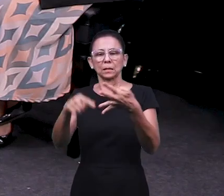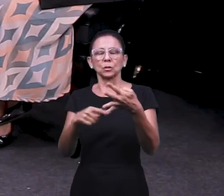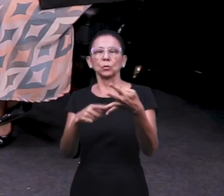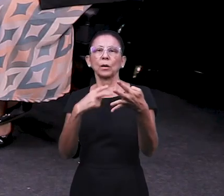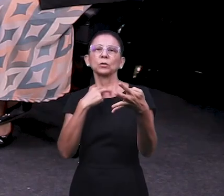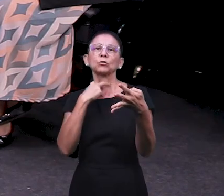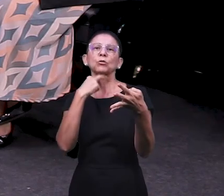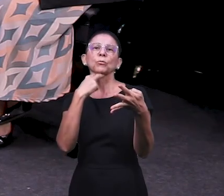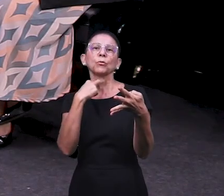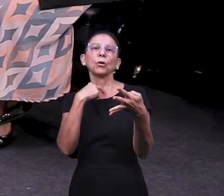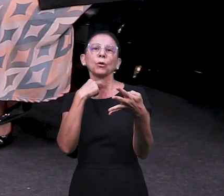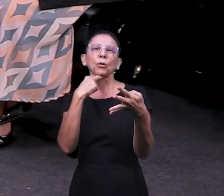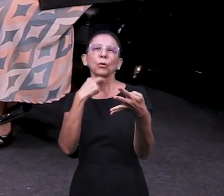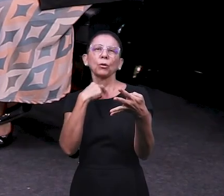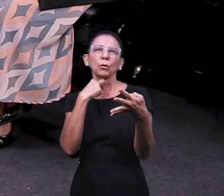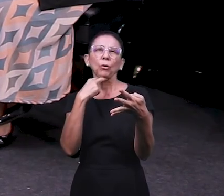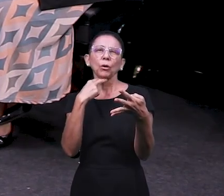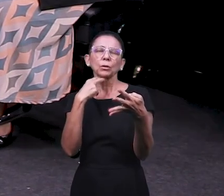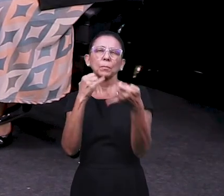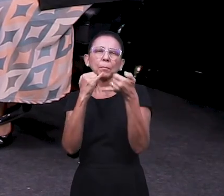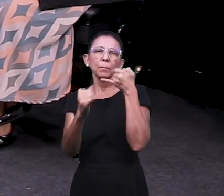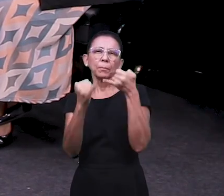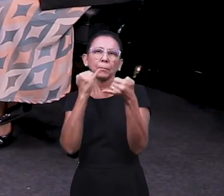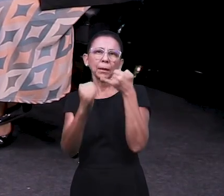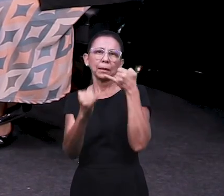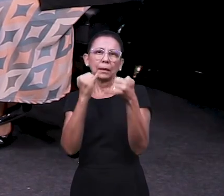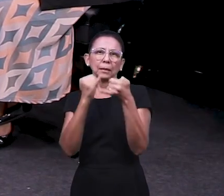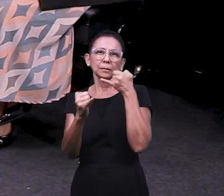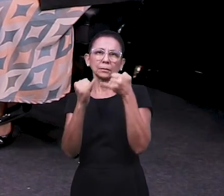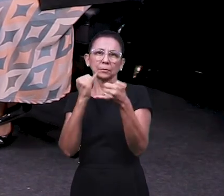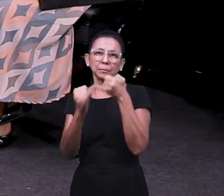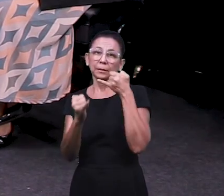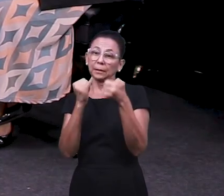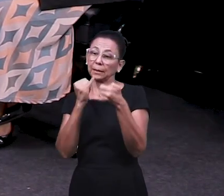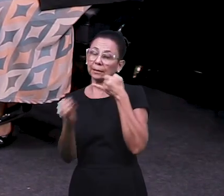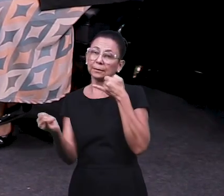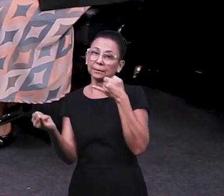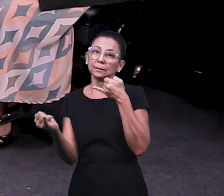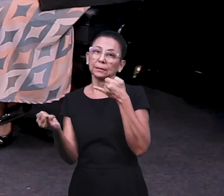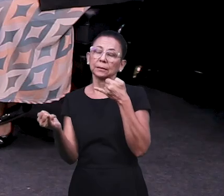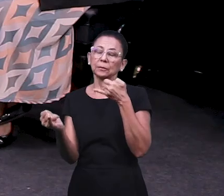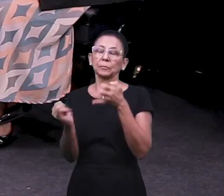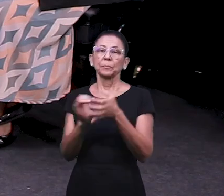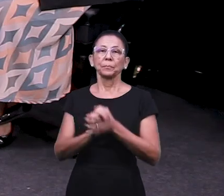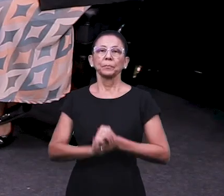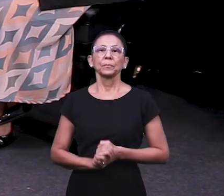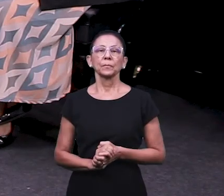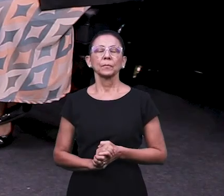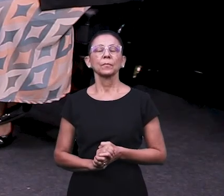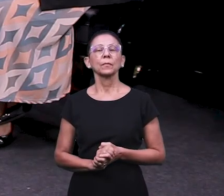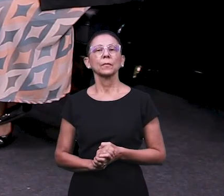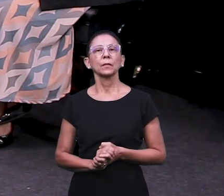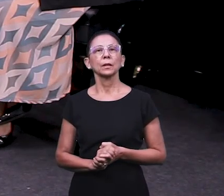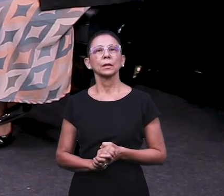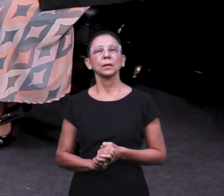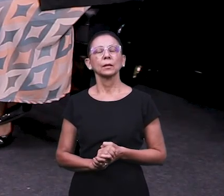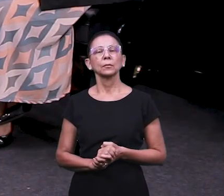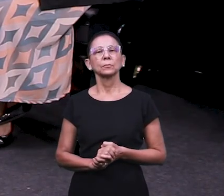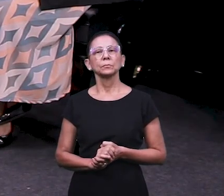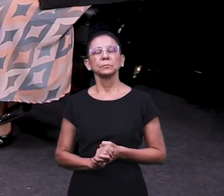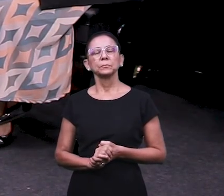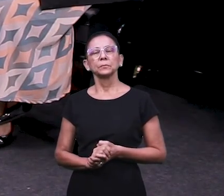vozes, mas como você disse, muito próximas. Muito Uma das próximas. duas. Aí você usa outros recursos para isso. Como